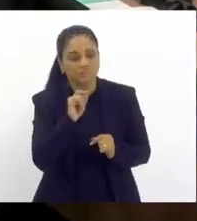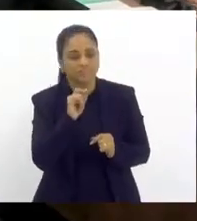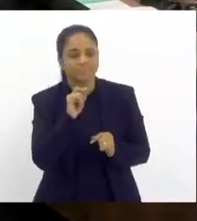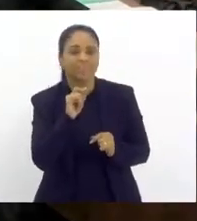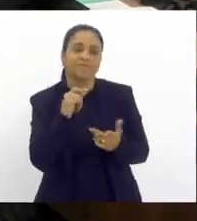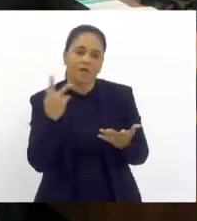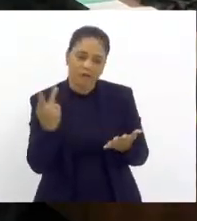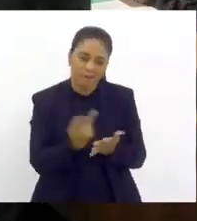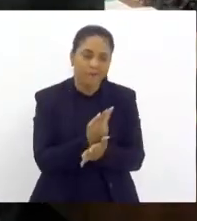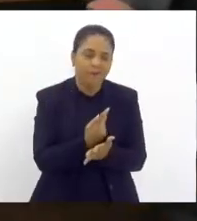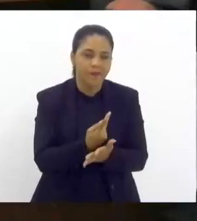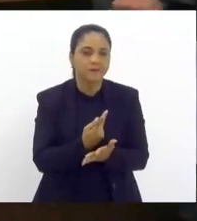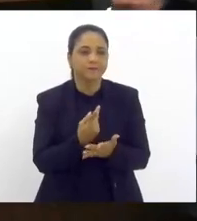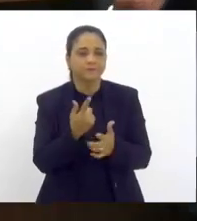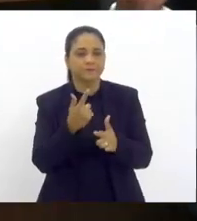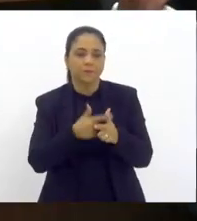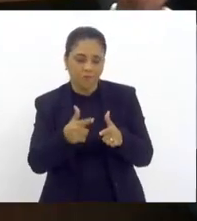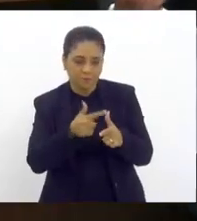interferindo diretamente